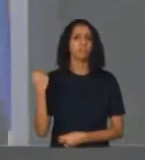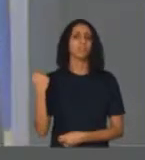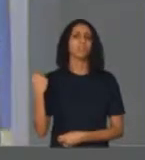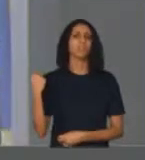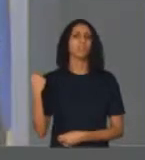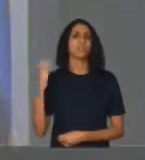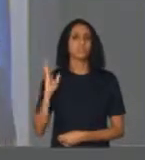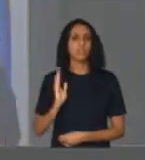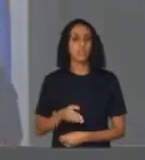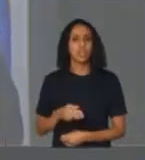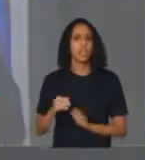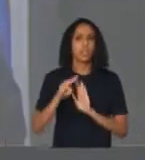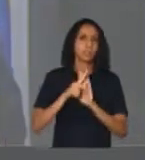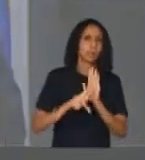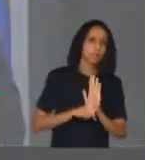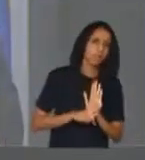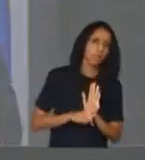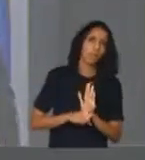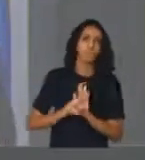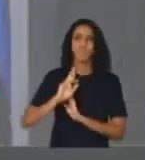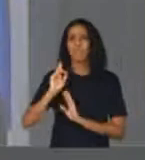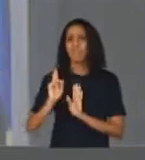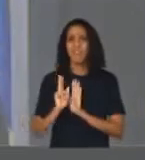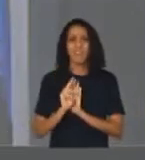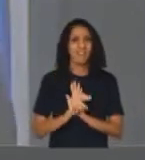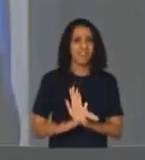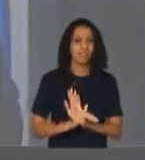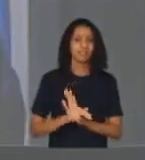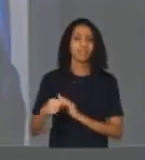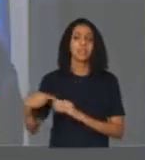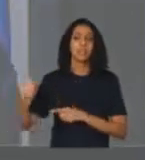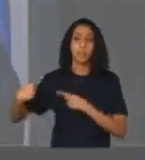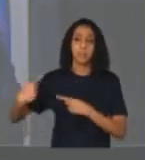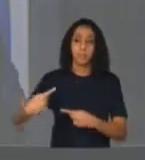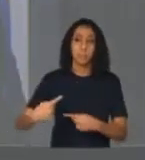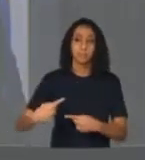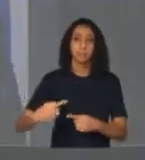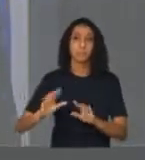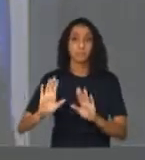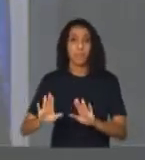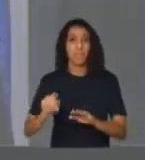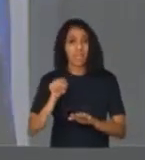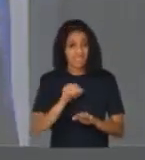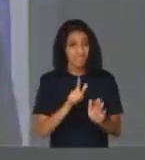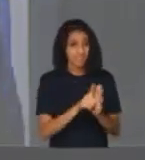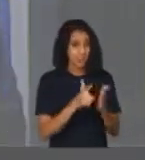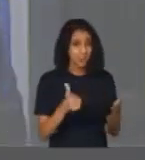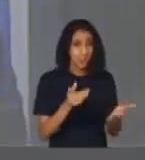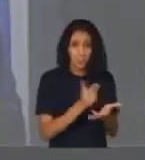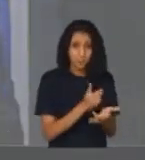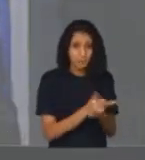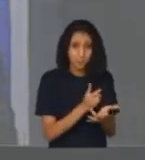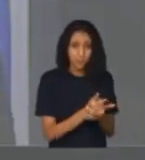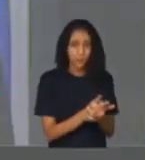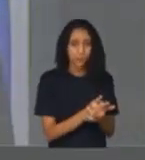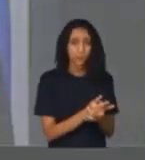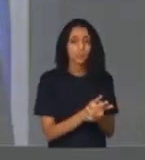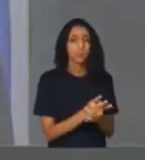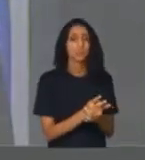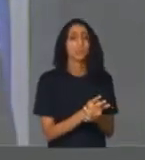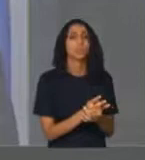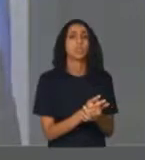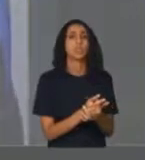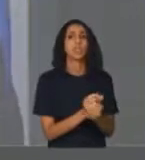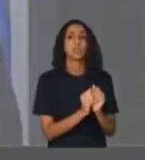idas e vindas de medidas provisórias, em que as mídias, essas mesmas mídias, juntamente